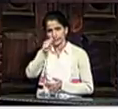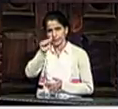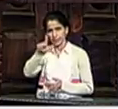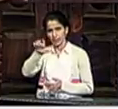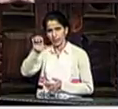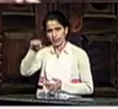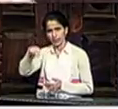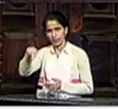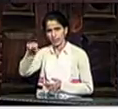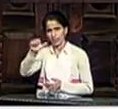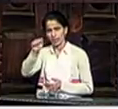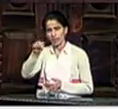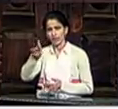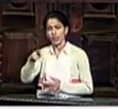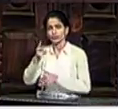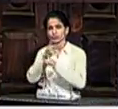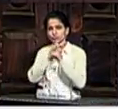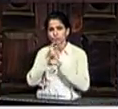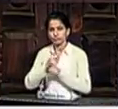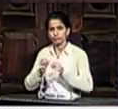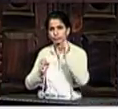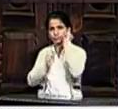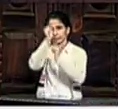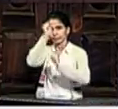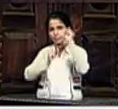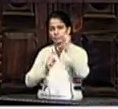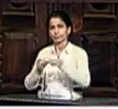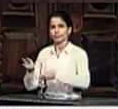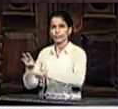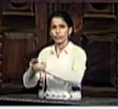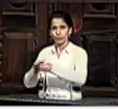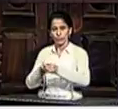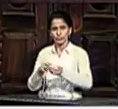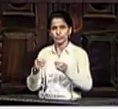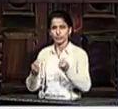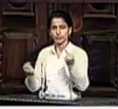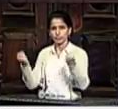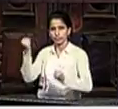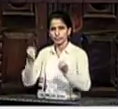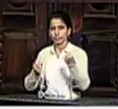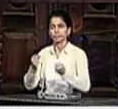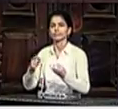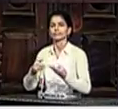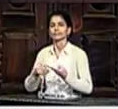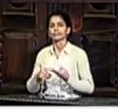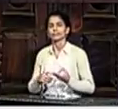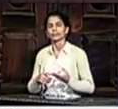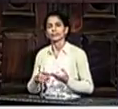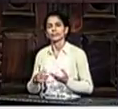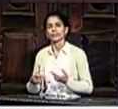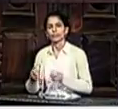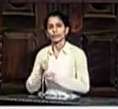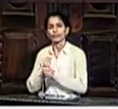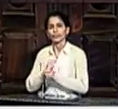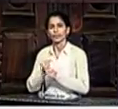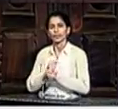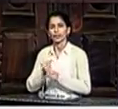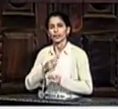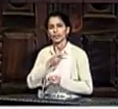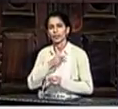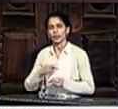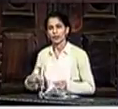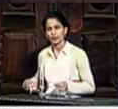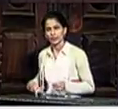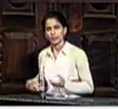estado. Foi na Volkswagen Caminhões. Na época ficou como governador Luiz Paulo Corrêa